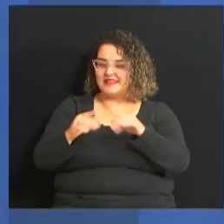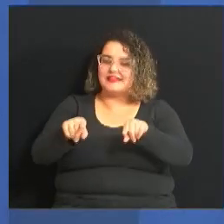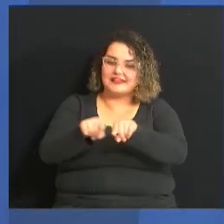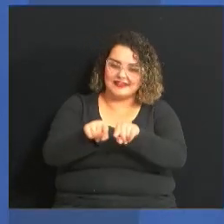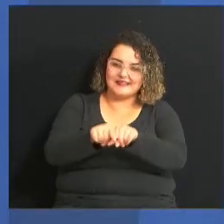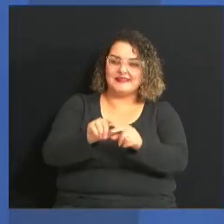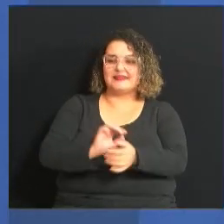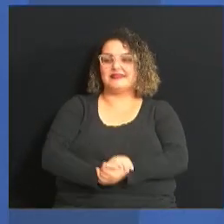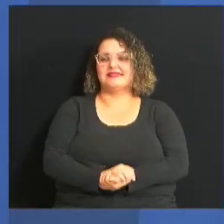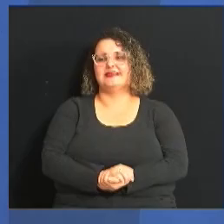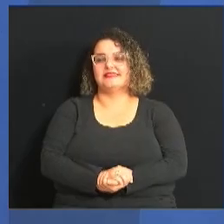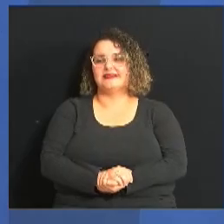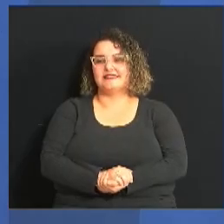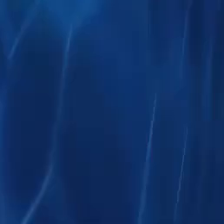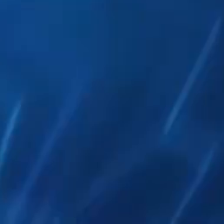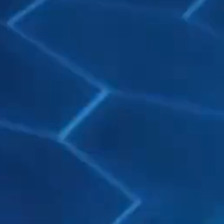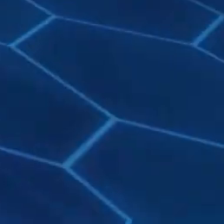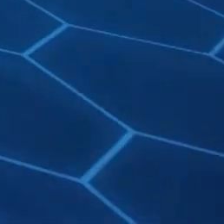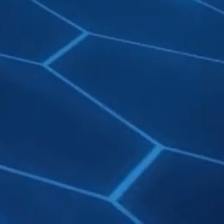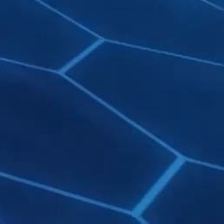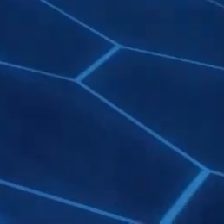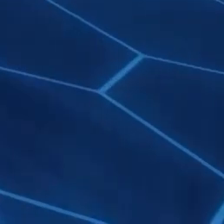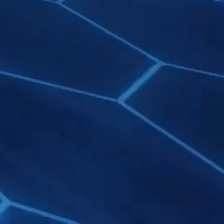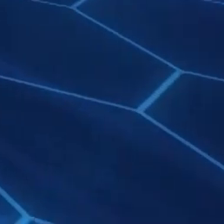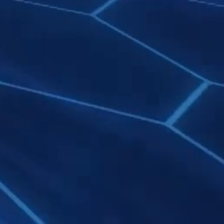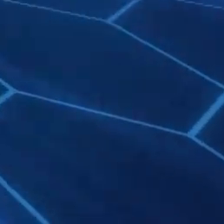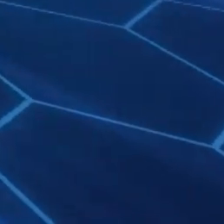você aí de casa E aí